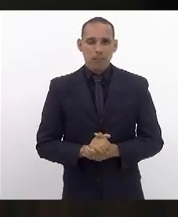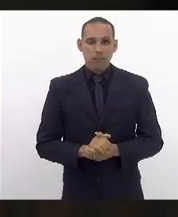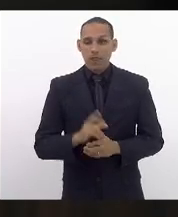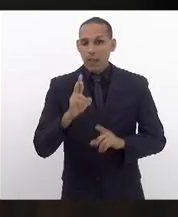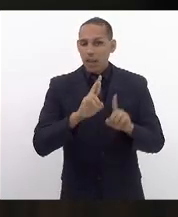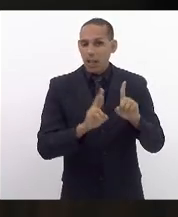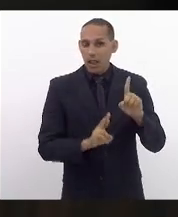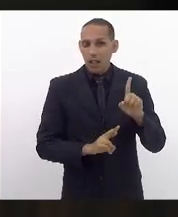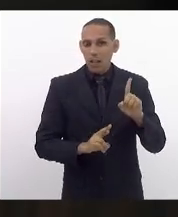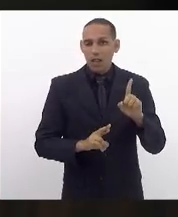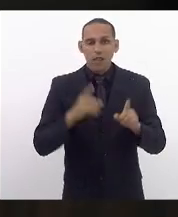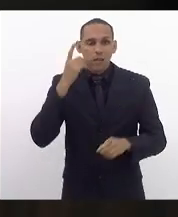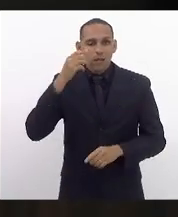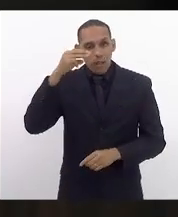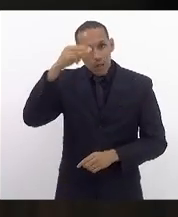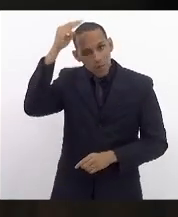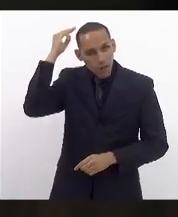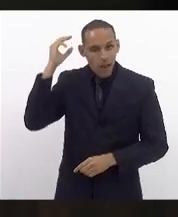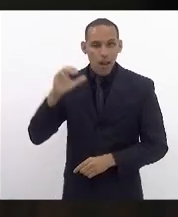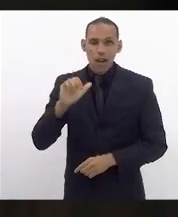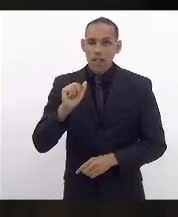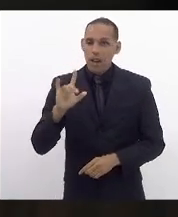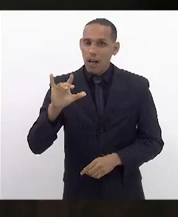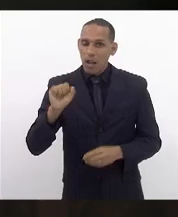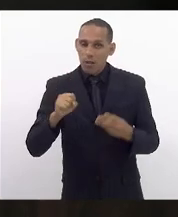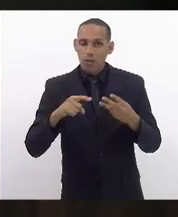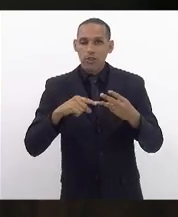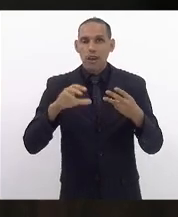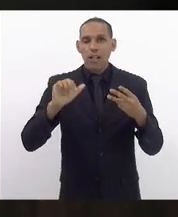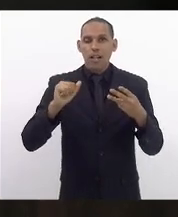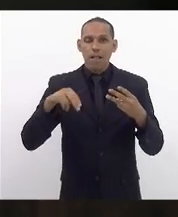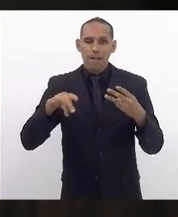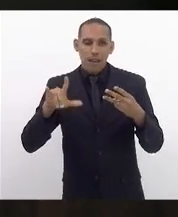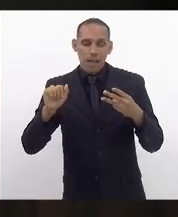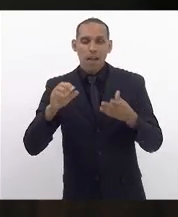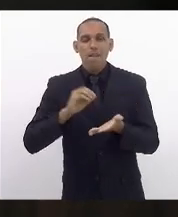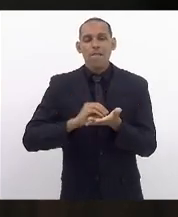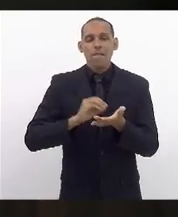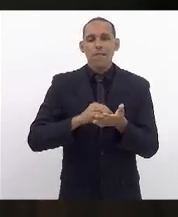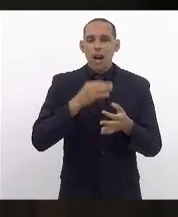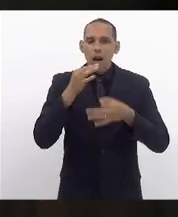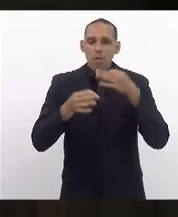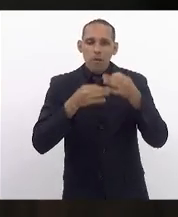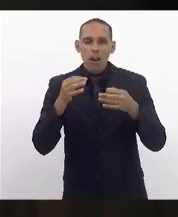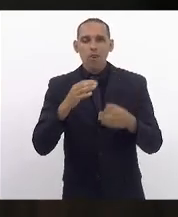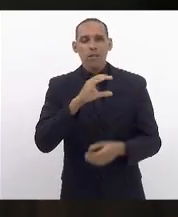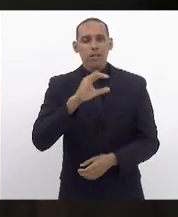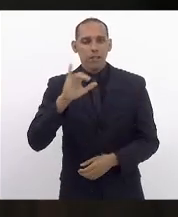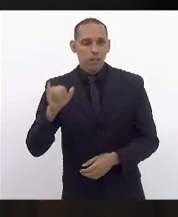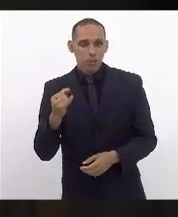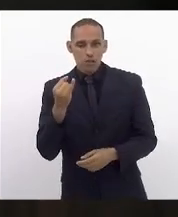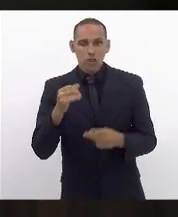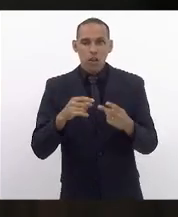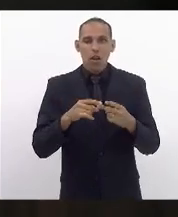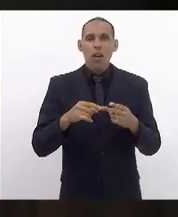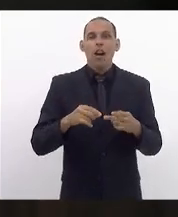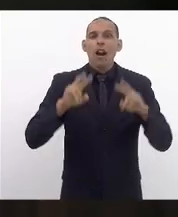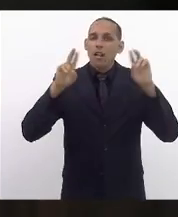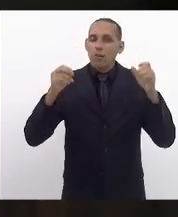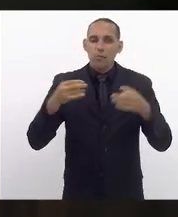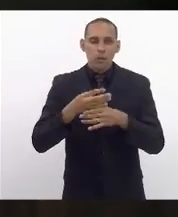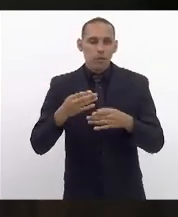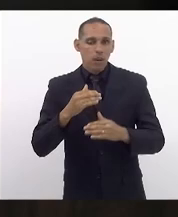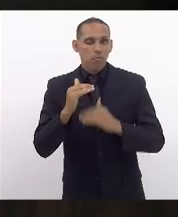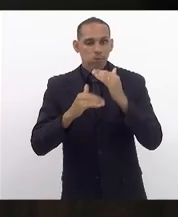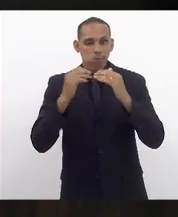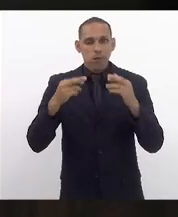Relatores, deputado Márcio Pacheco, Carlos Macedo e Márcio Canella, pendente de parecer das comissões de Constituição e Justiça, de Assuntos Municipais e Desenvolvimento Regional,